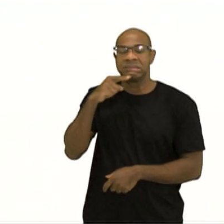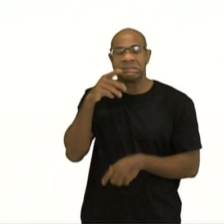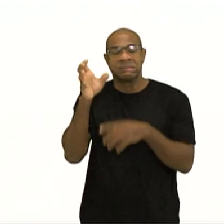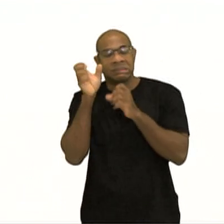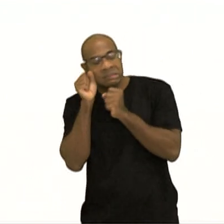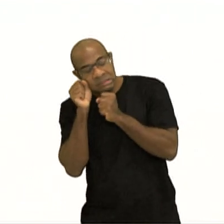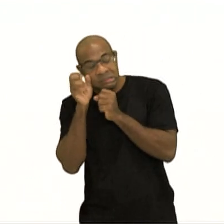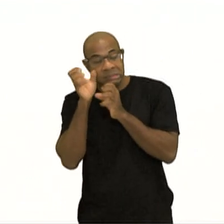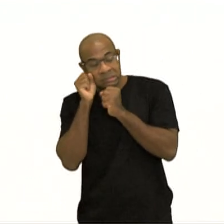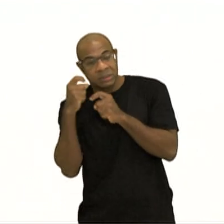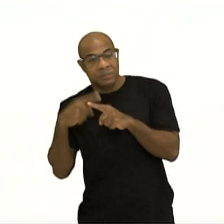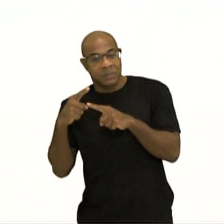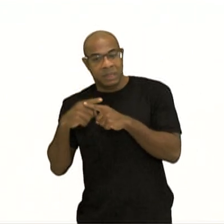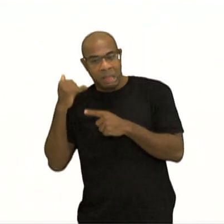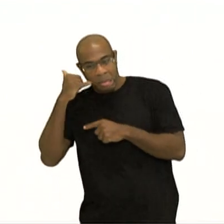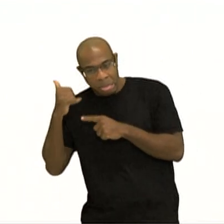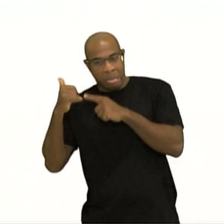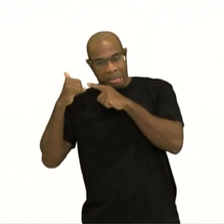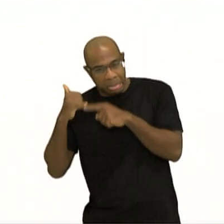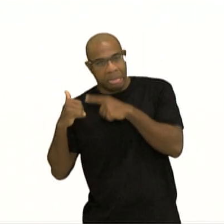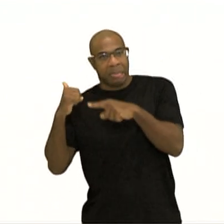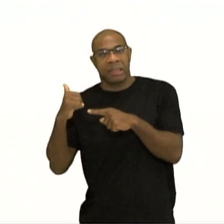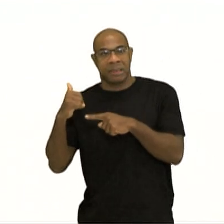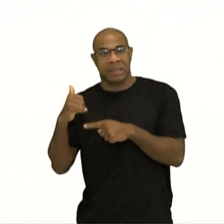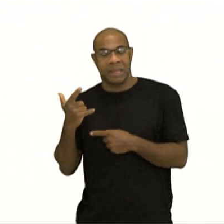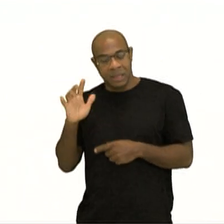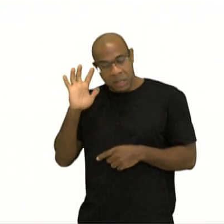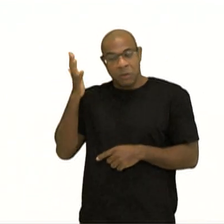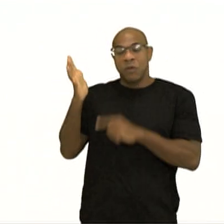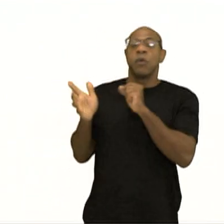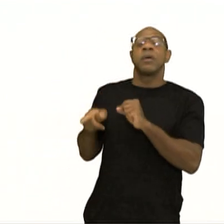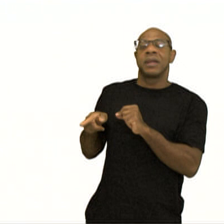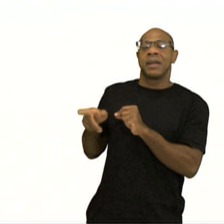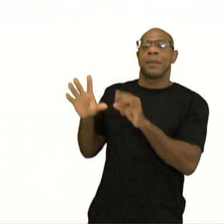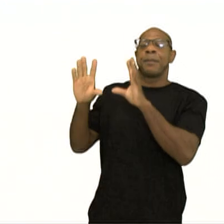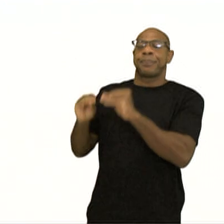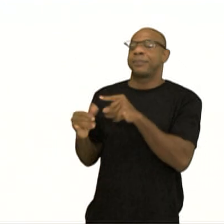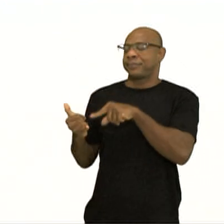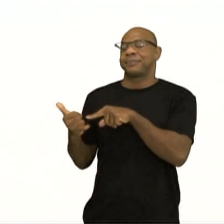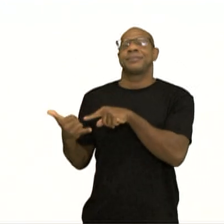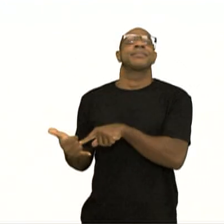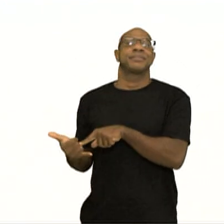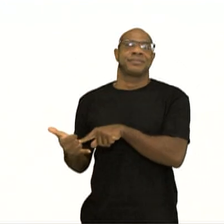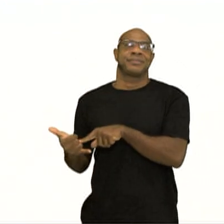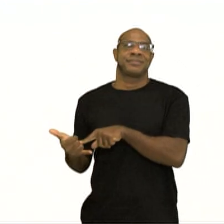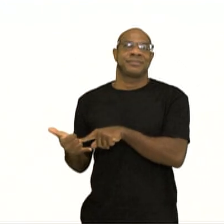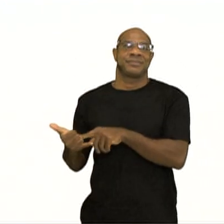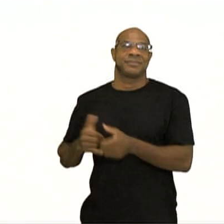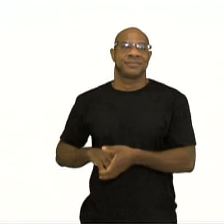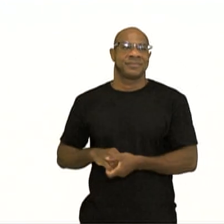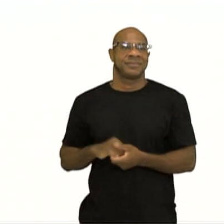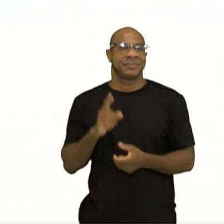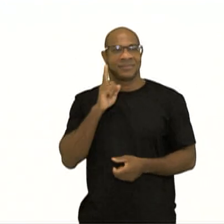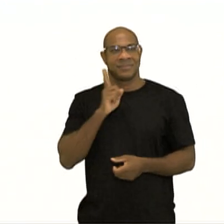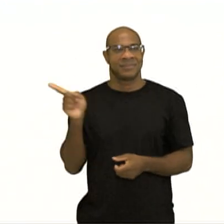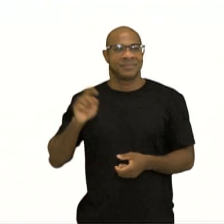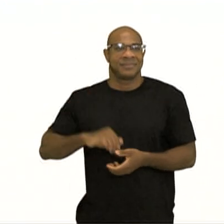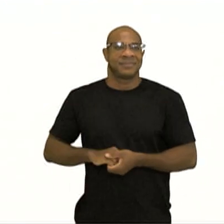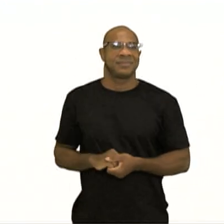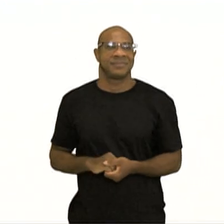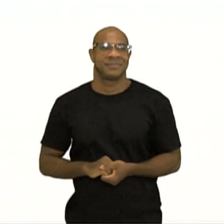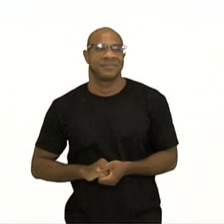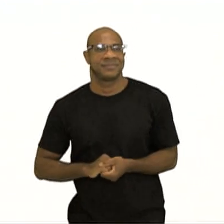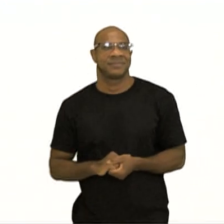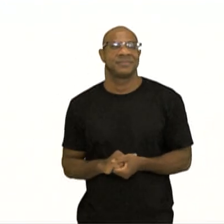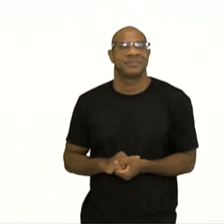ligando, então ela decidiu desligar o celular. Shut down, desligar. Do without,